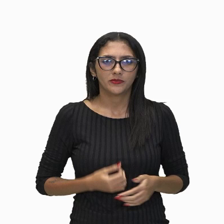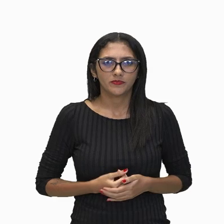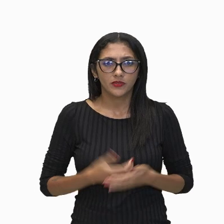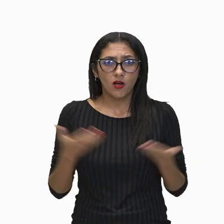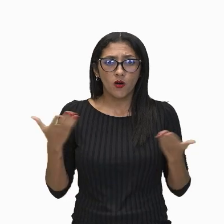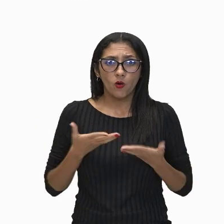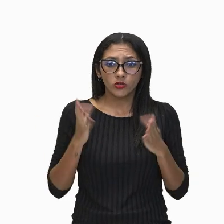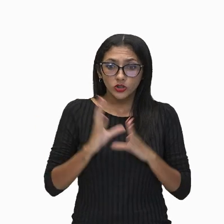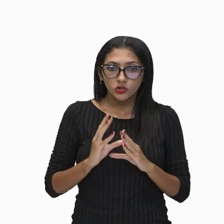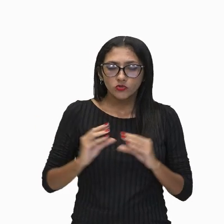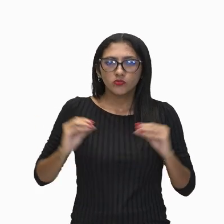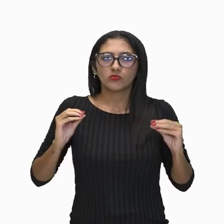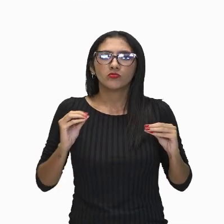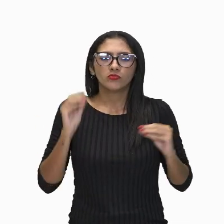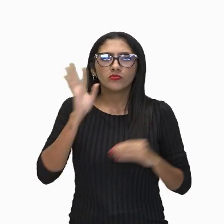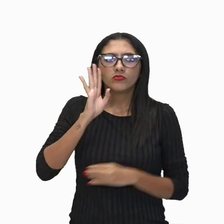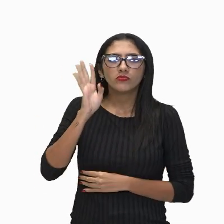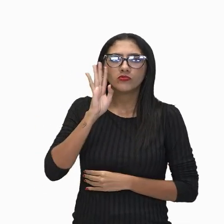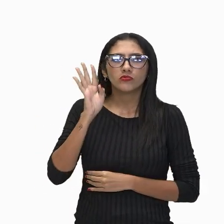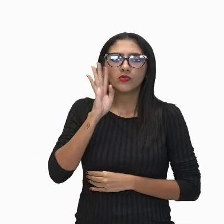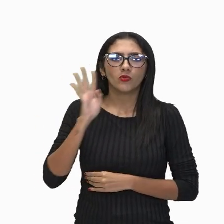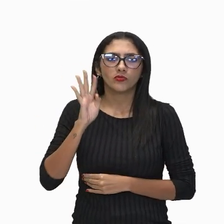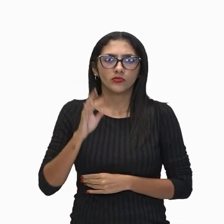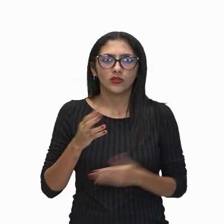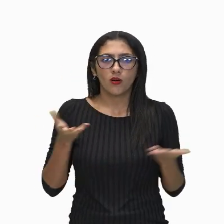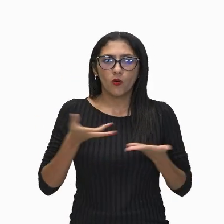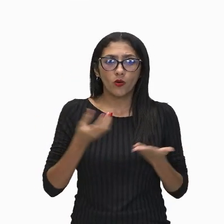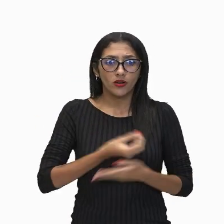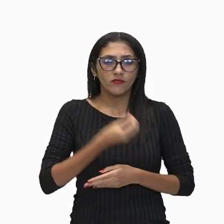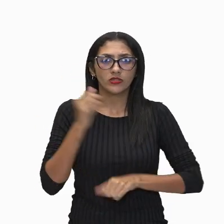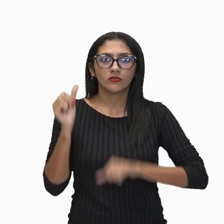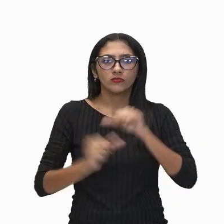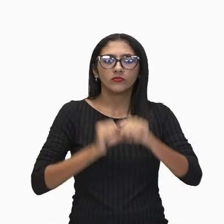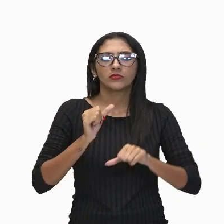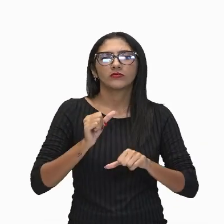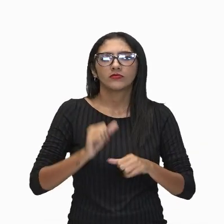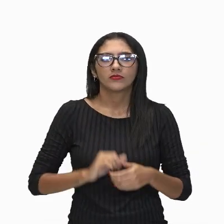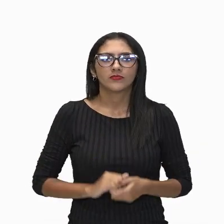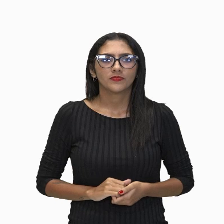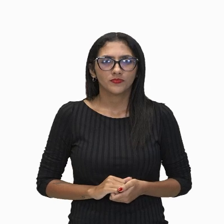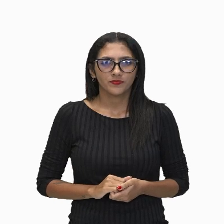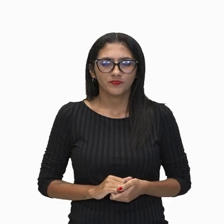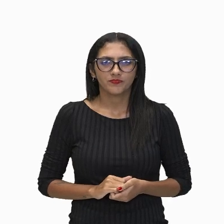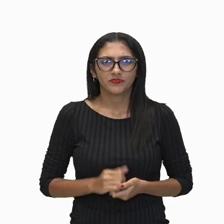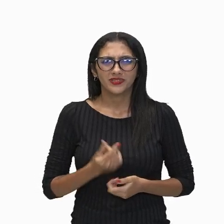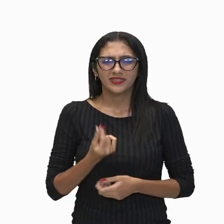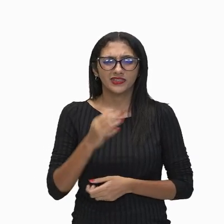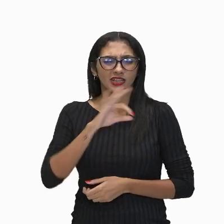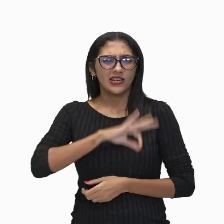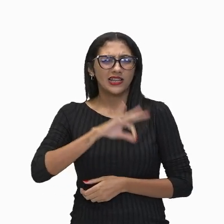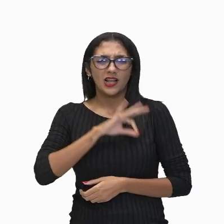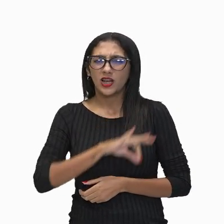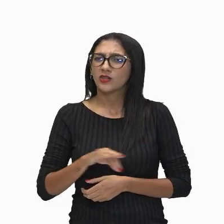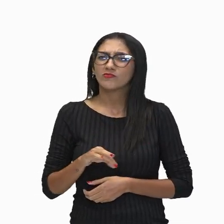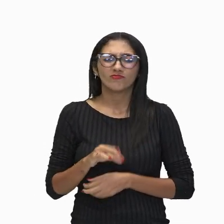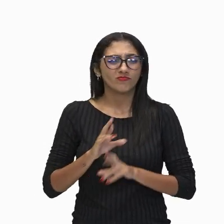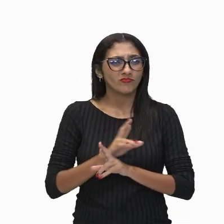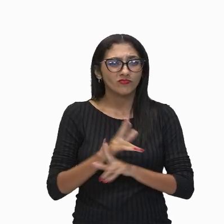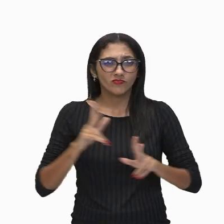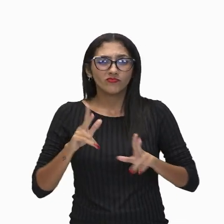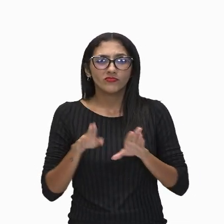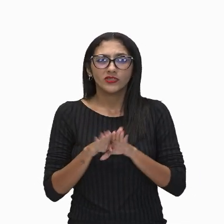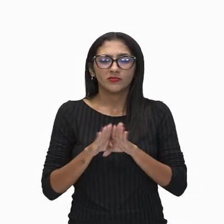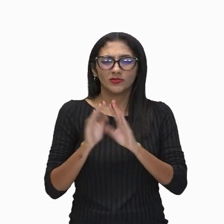mundo, mas não à vida, meu reduto e meu reino. Do salário injusto, da punição injusta,